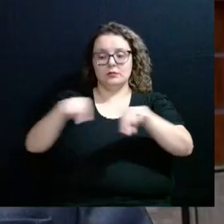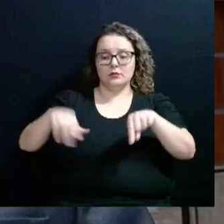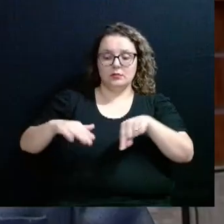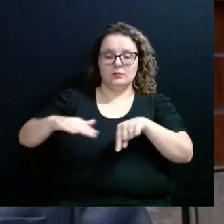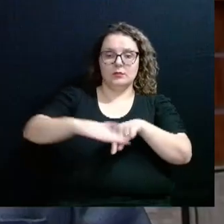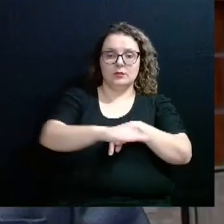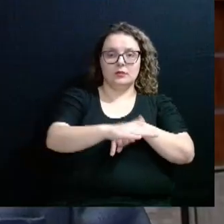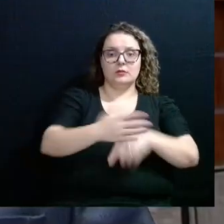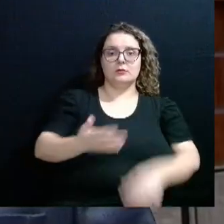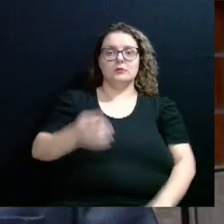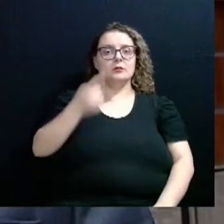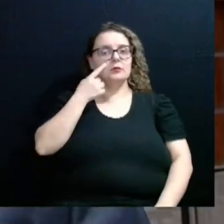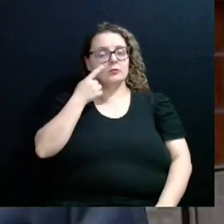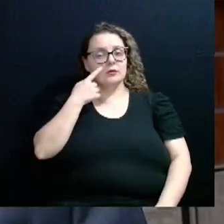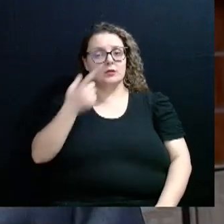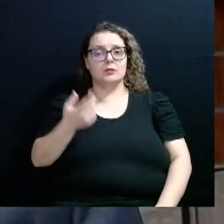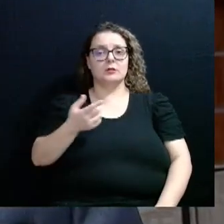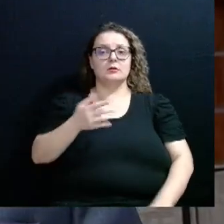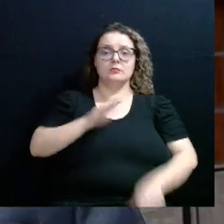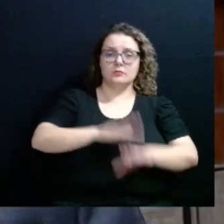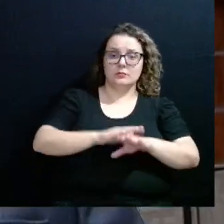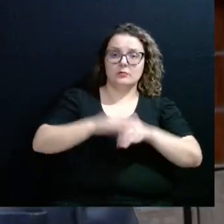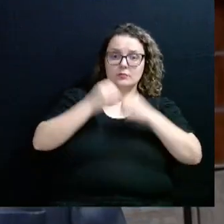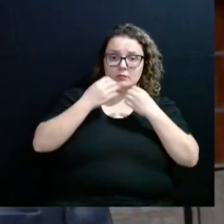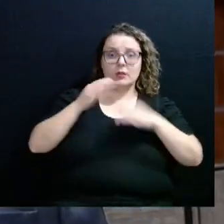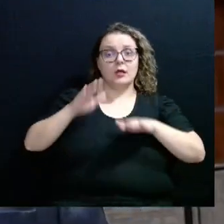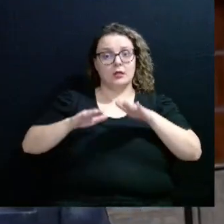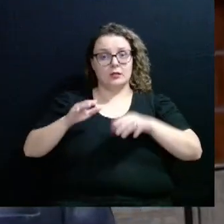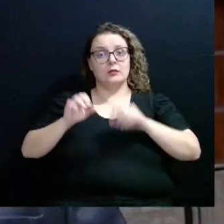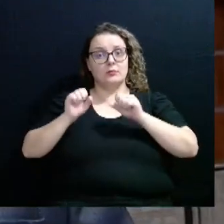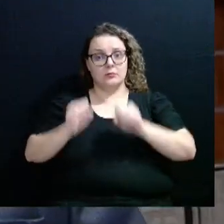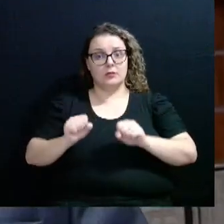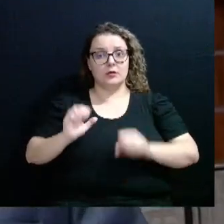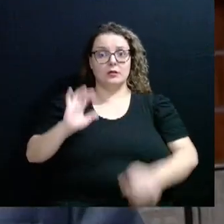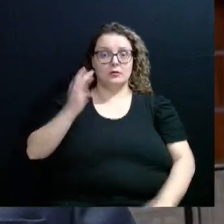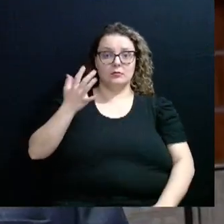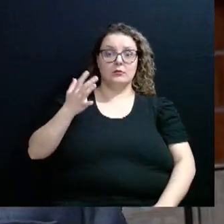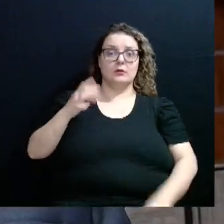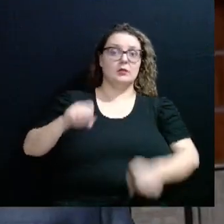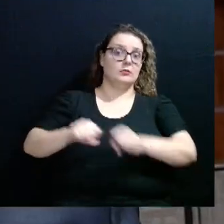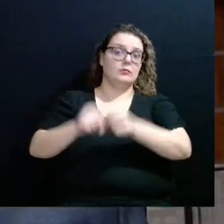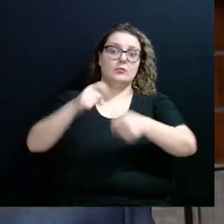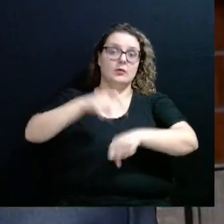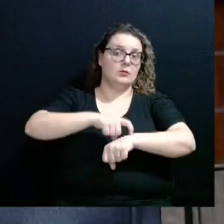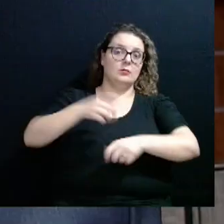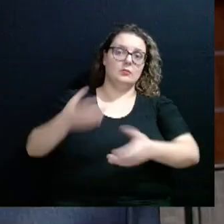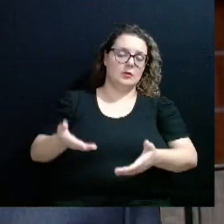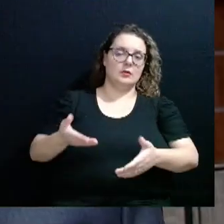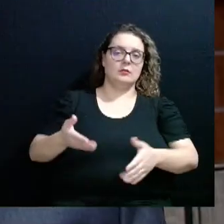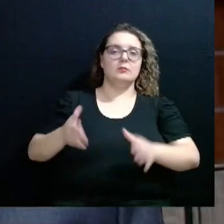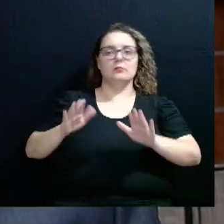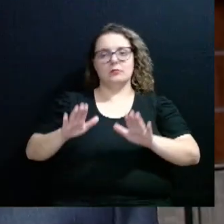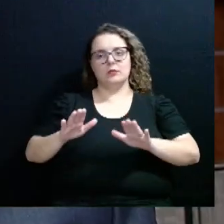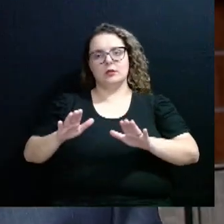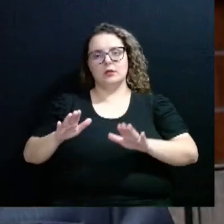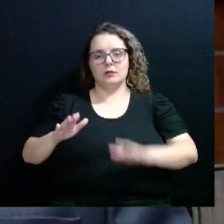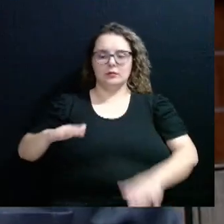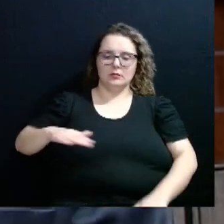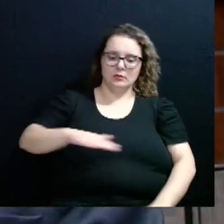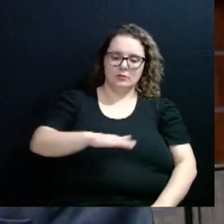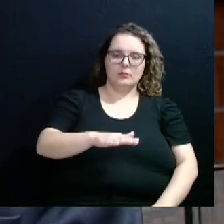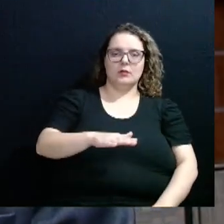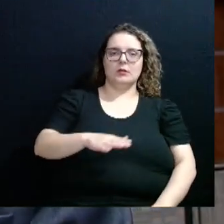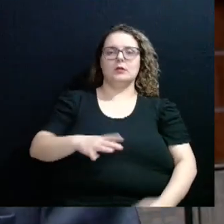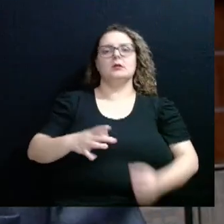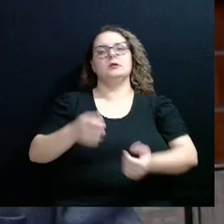olhada para ver se ele está funcionando. Às vezes pode ser que aconteça aquele quebre no meio do caminho, mas pelo menos saindo da garagem, dá essa garantia que